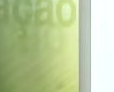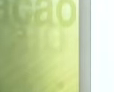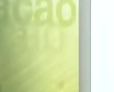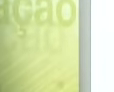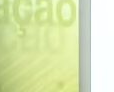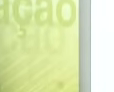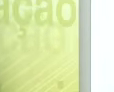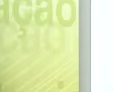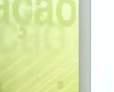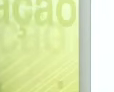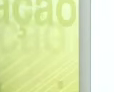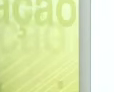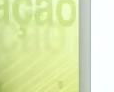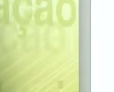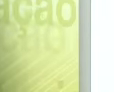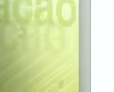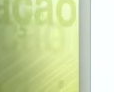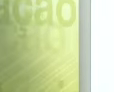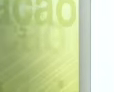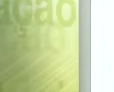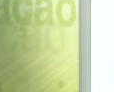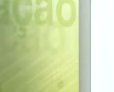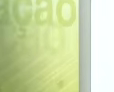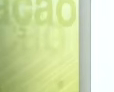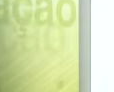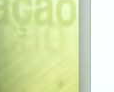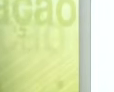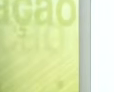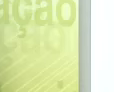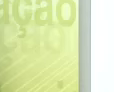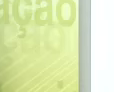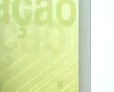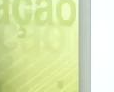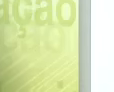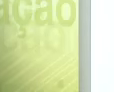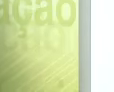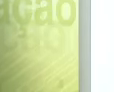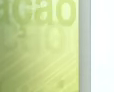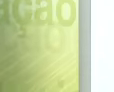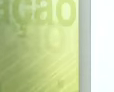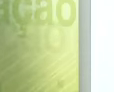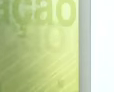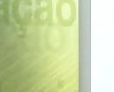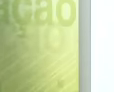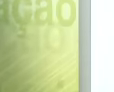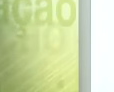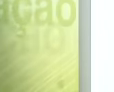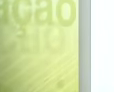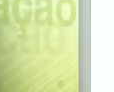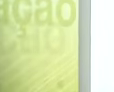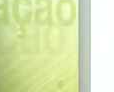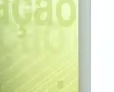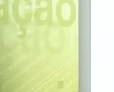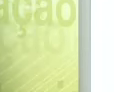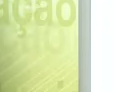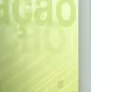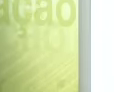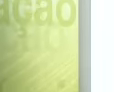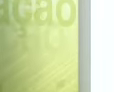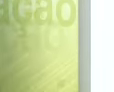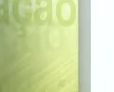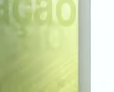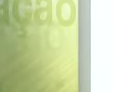uma iteração muito maior de um JavaScript. Você pode, por exemplo, trabalhar com